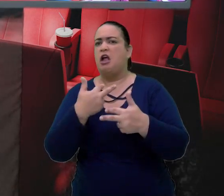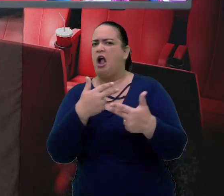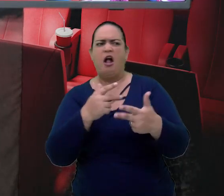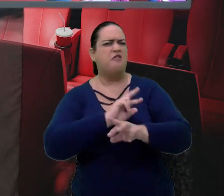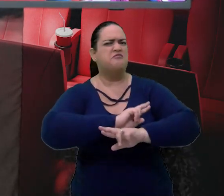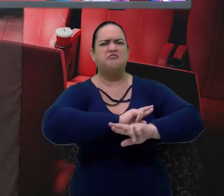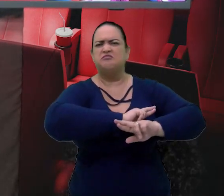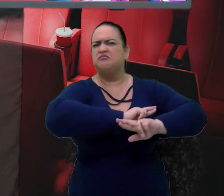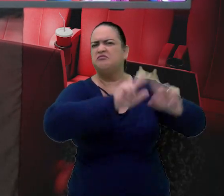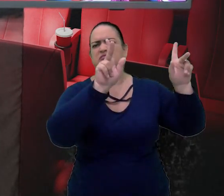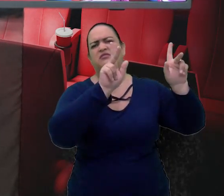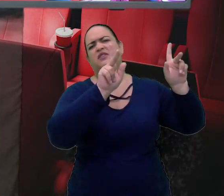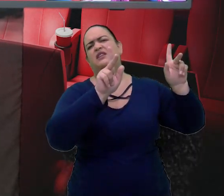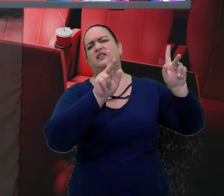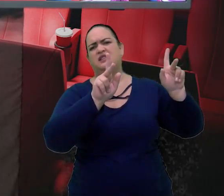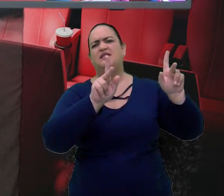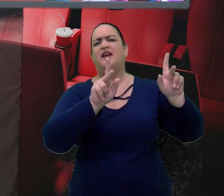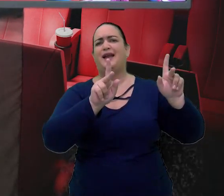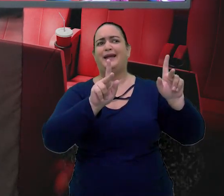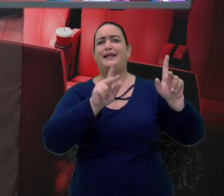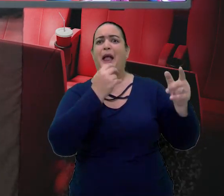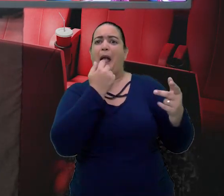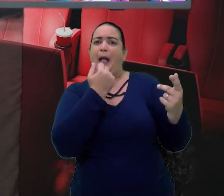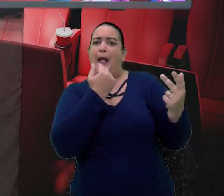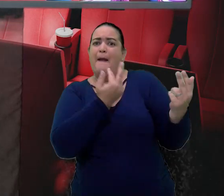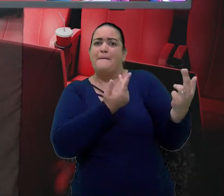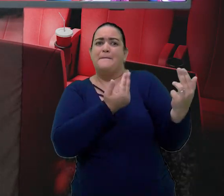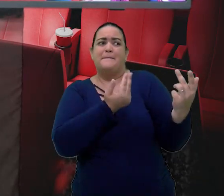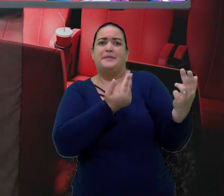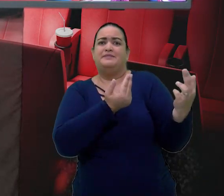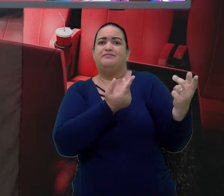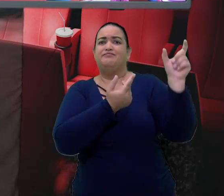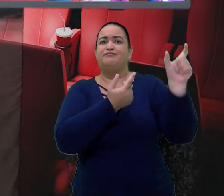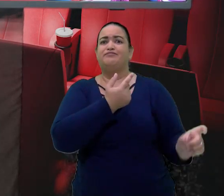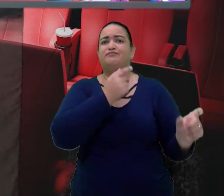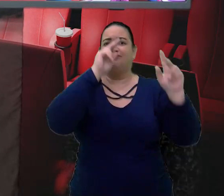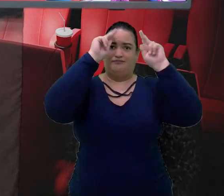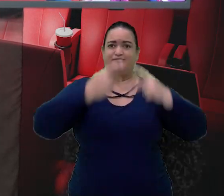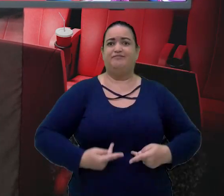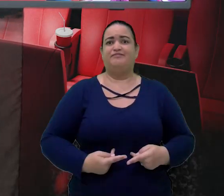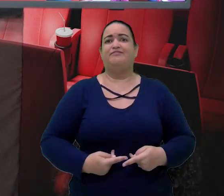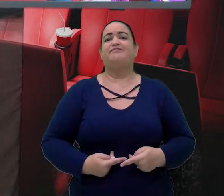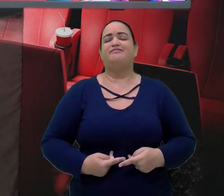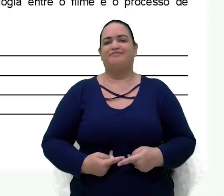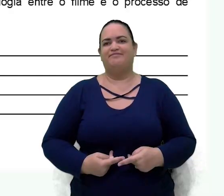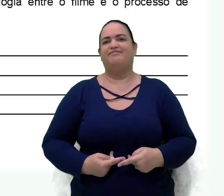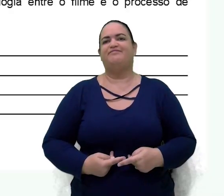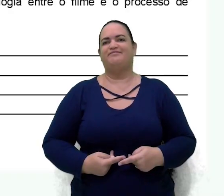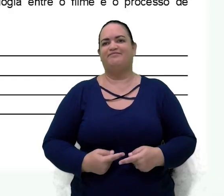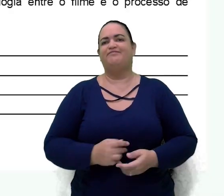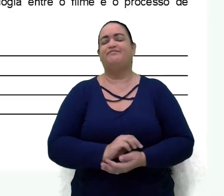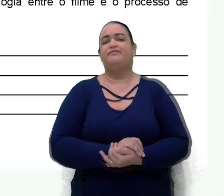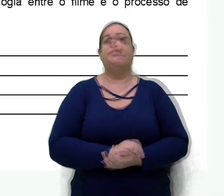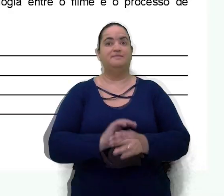ele começa agindo do mesmo modo que o ser humano age quando vai fazer o desmatamento lá na floresta.